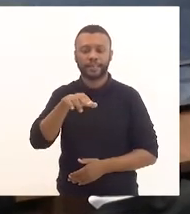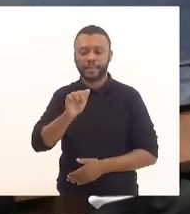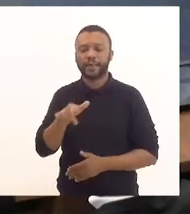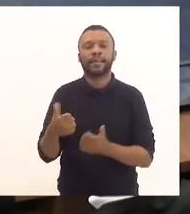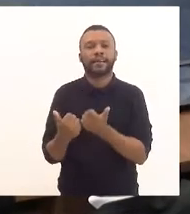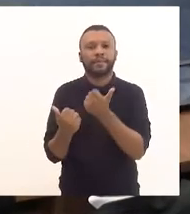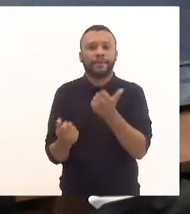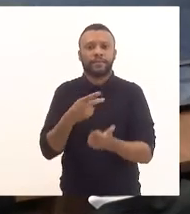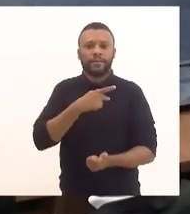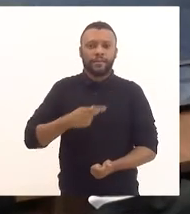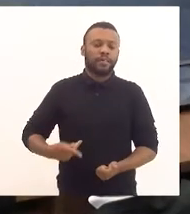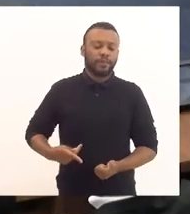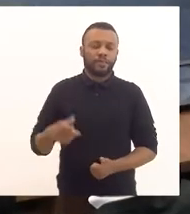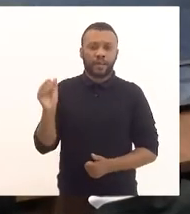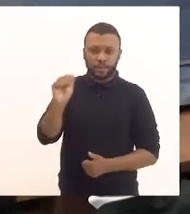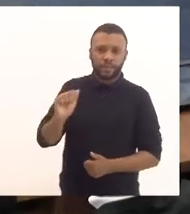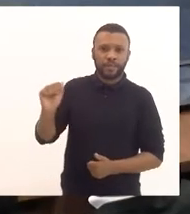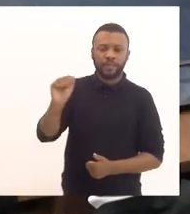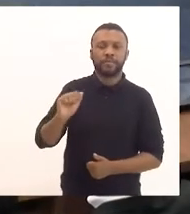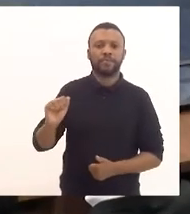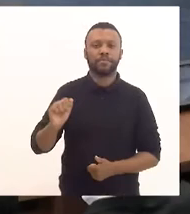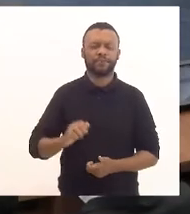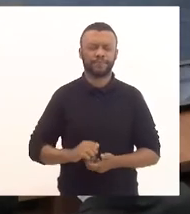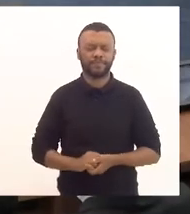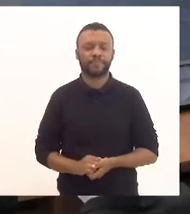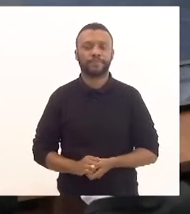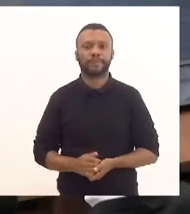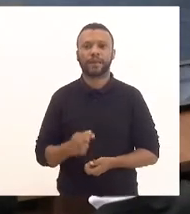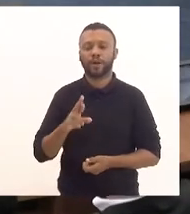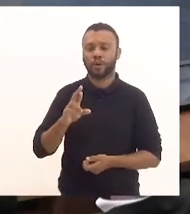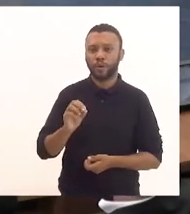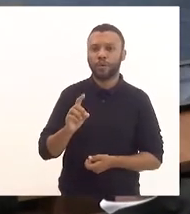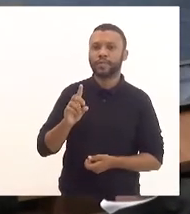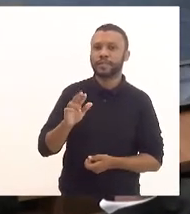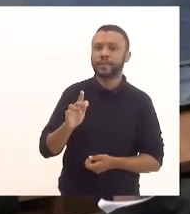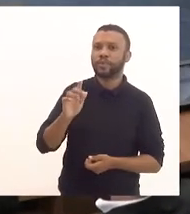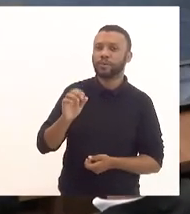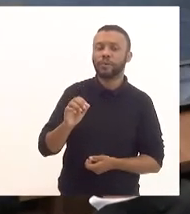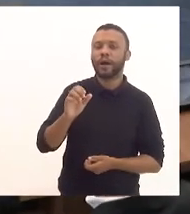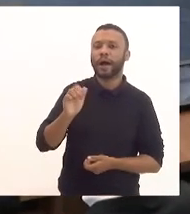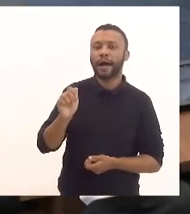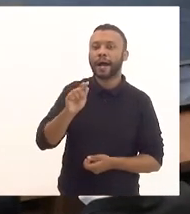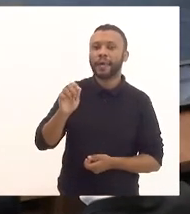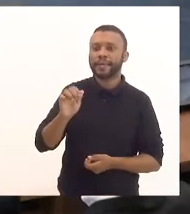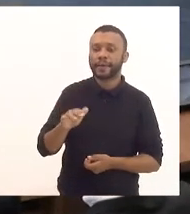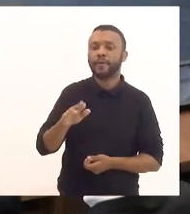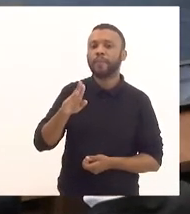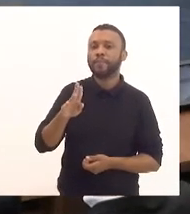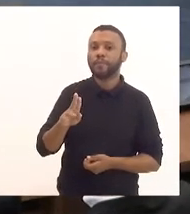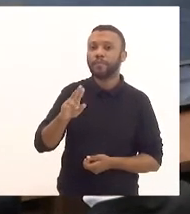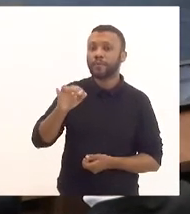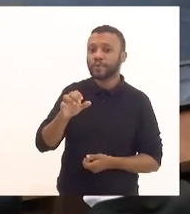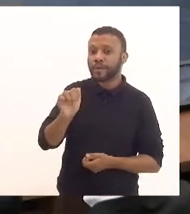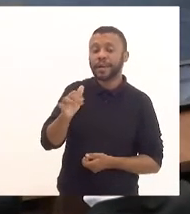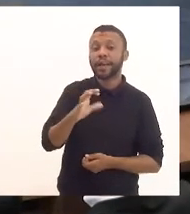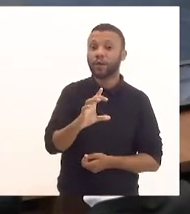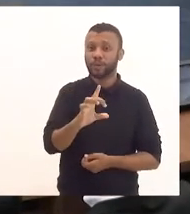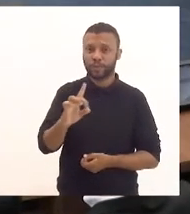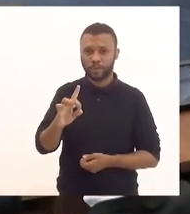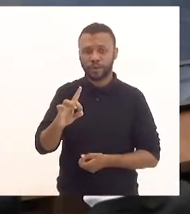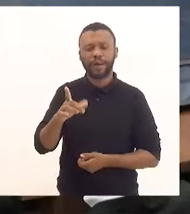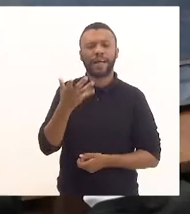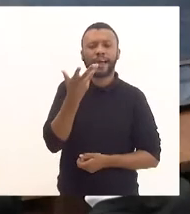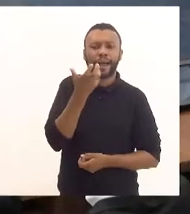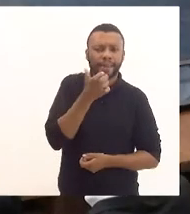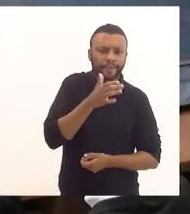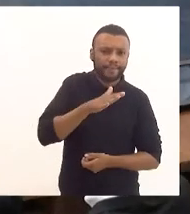adj o Rodrigo Azambuja Defensor Público coordenador da coordenador da Juventude da